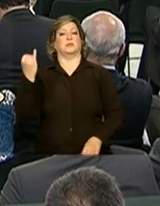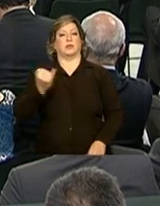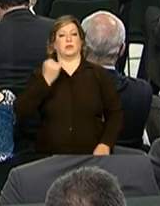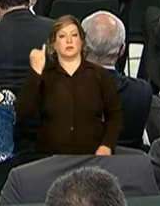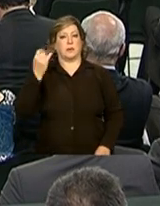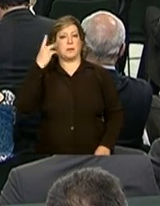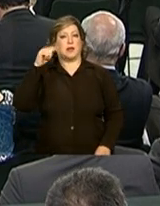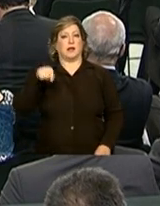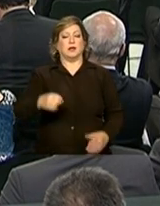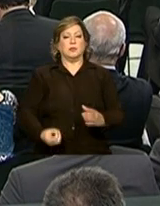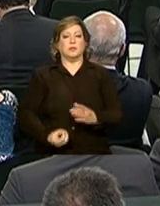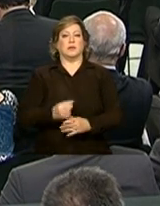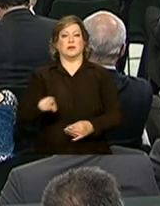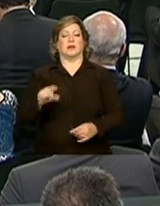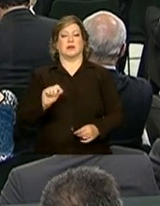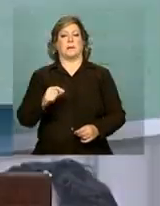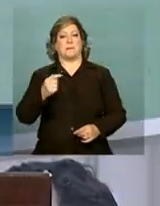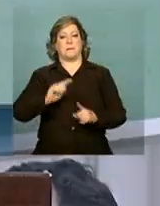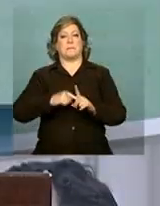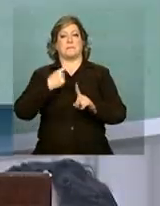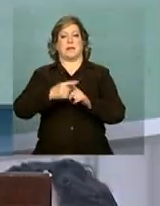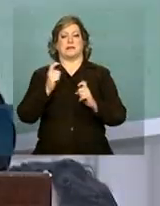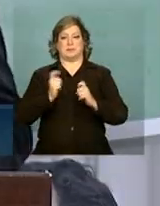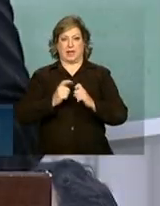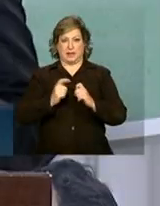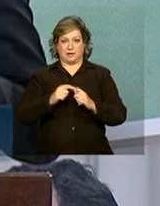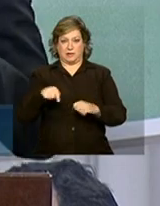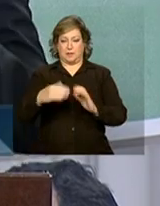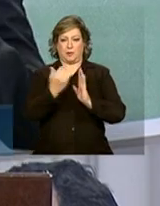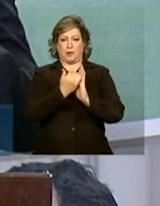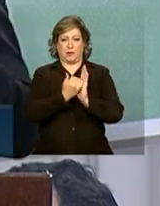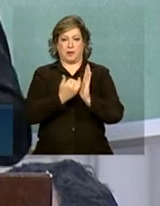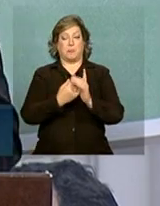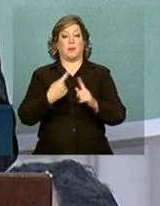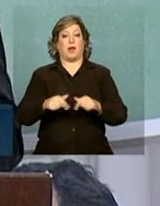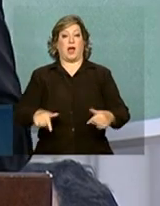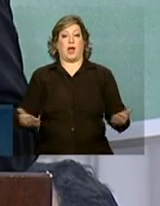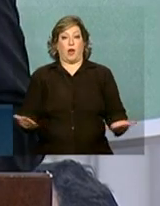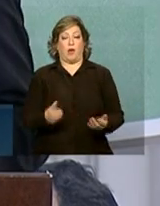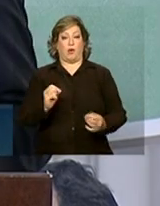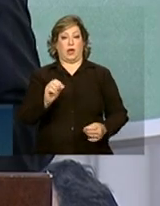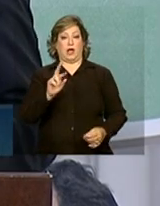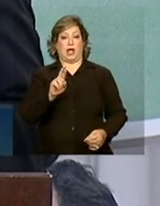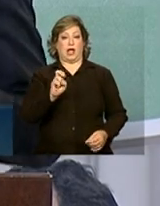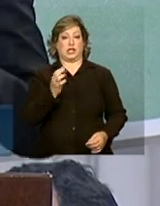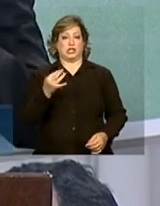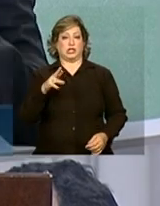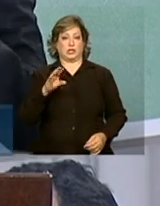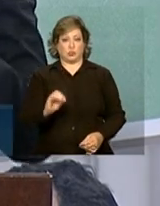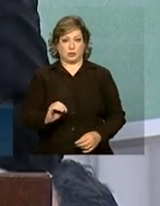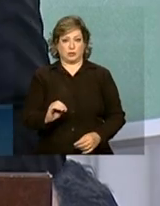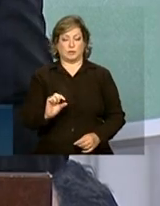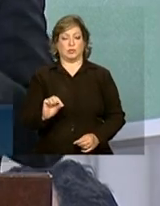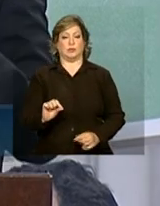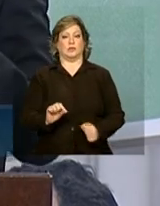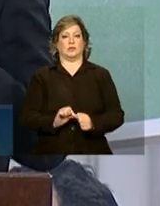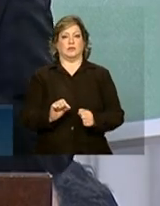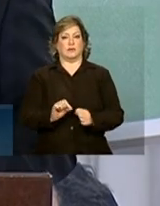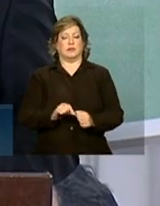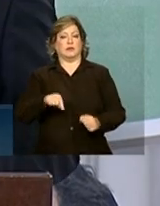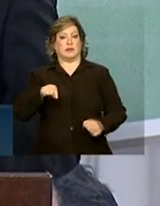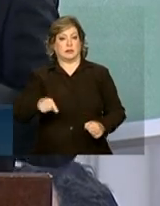a implementação do Mais Médicos, que é o fato agora do registro do exercício